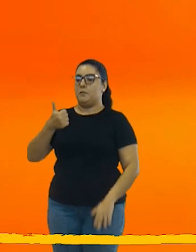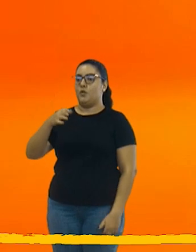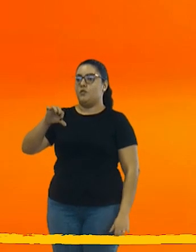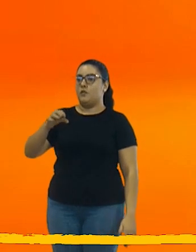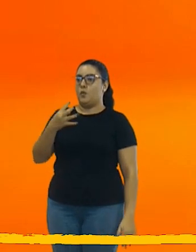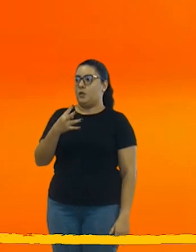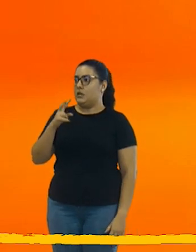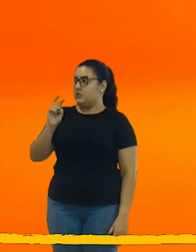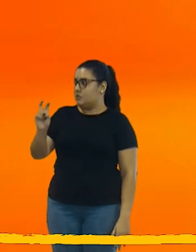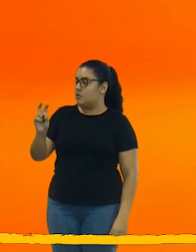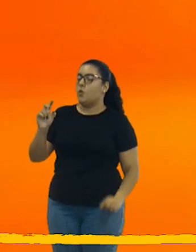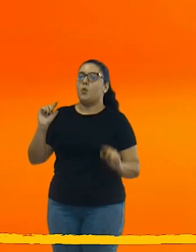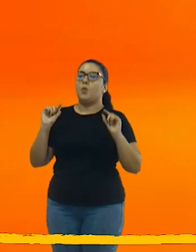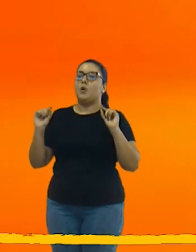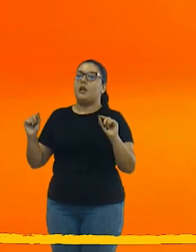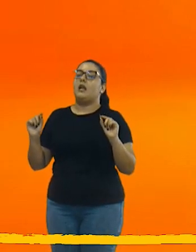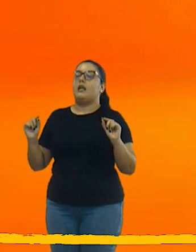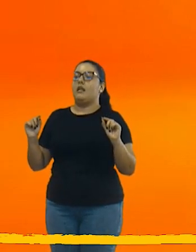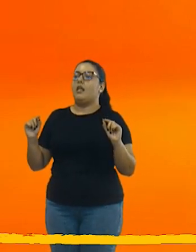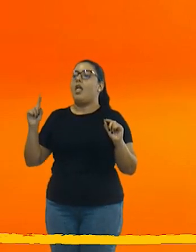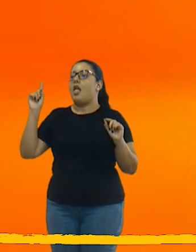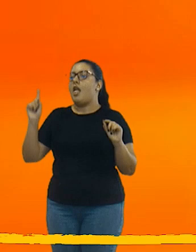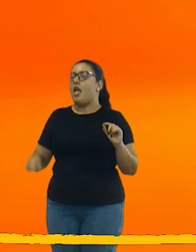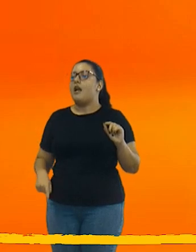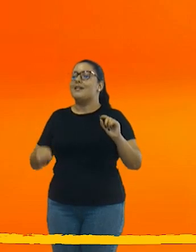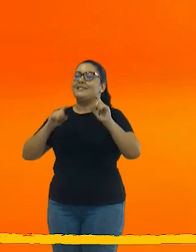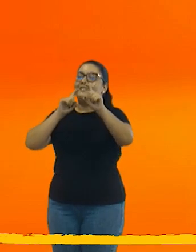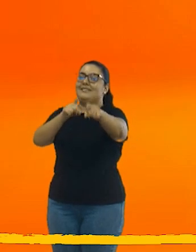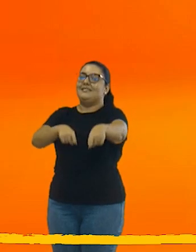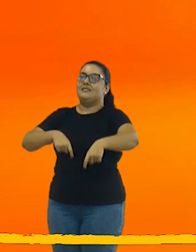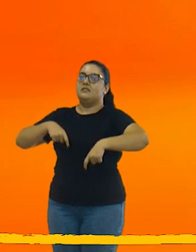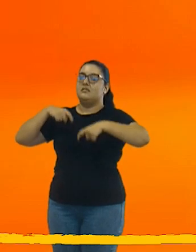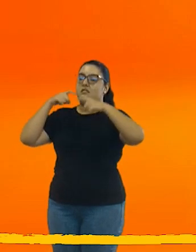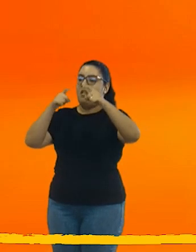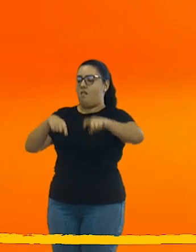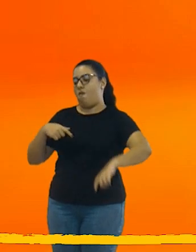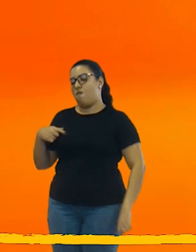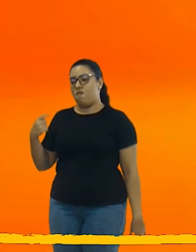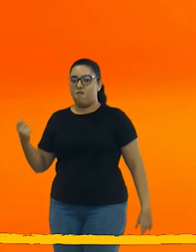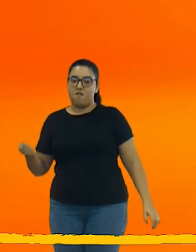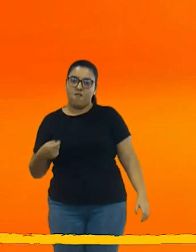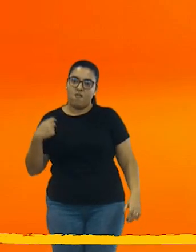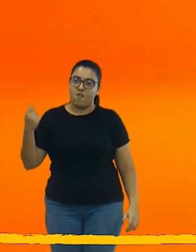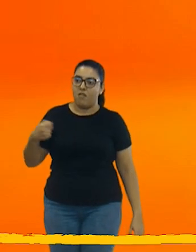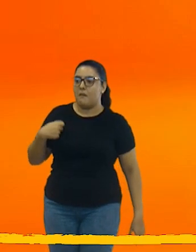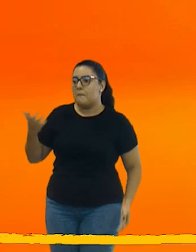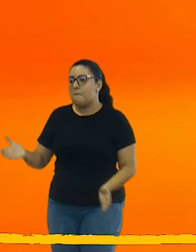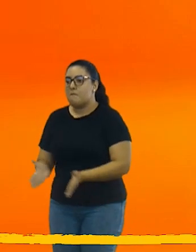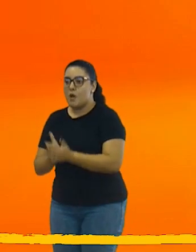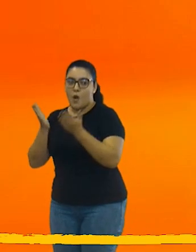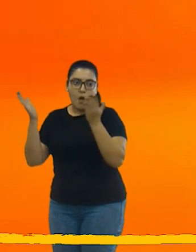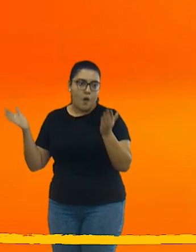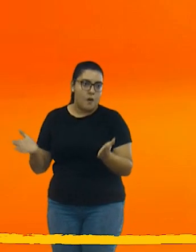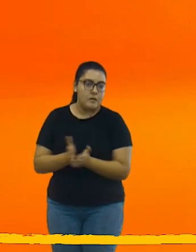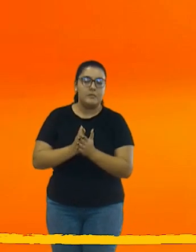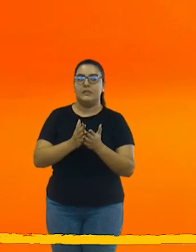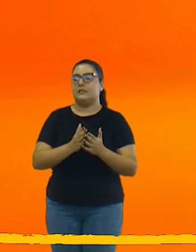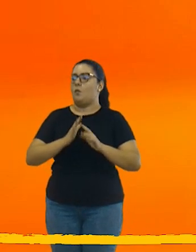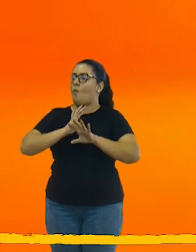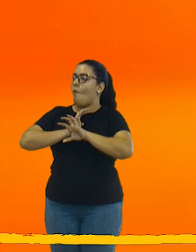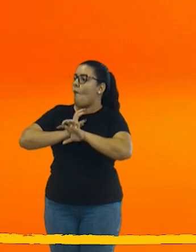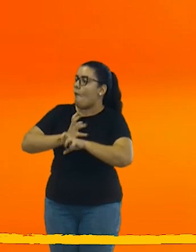45 aborda a questão do sertão, do jagunço, da miséria, da